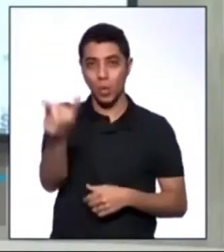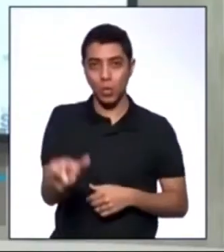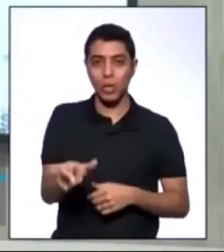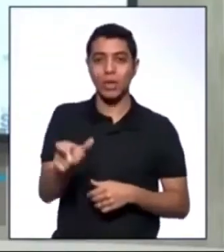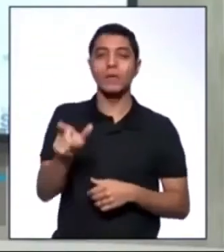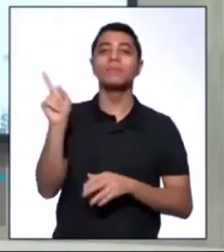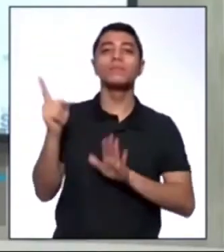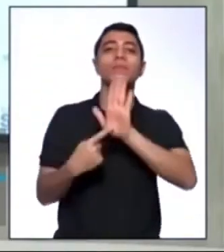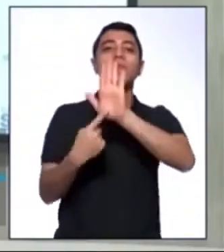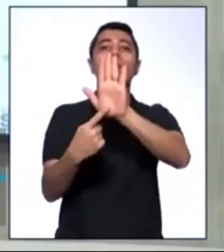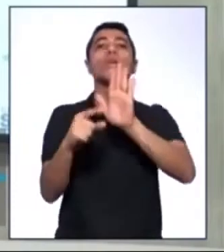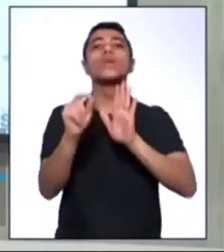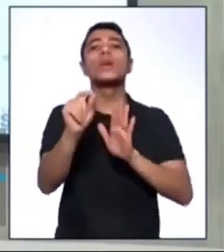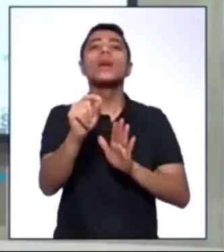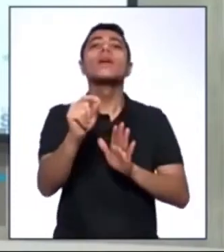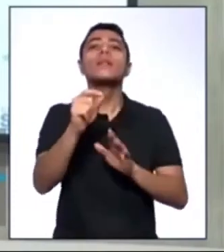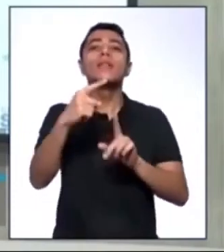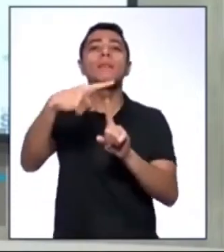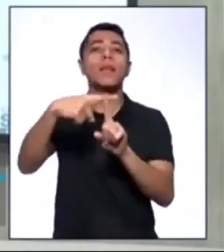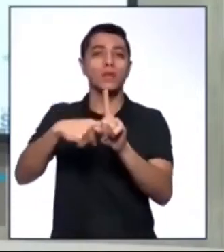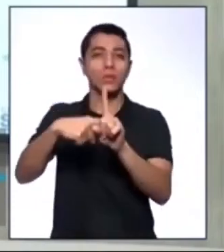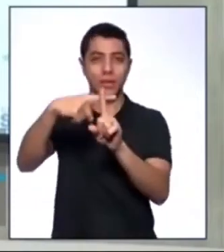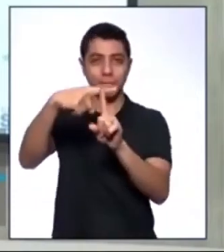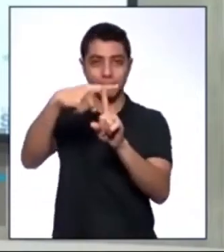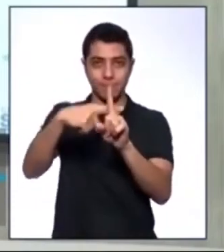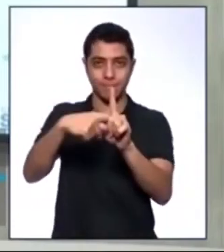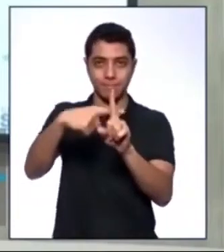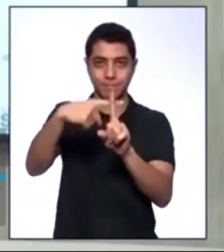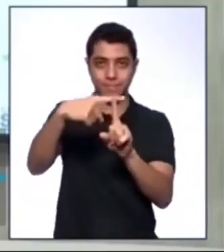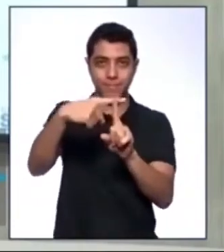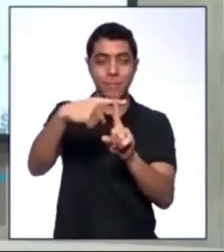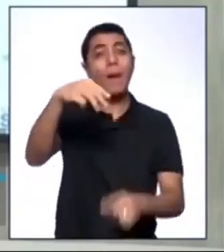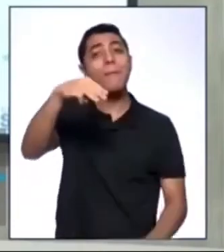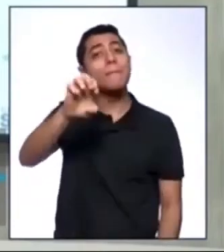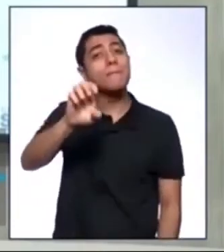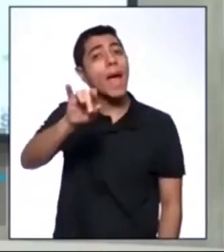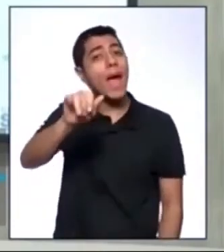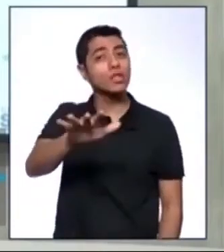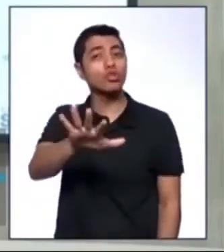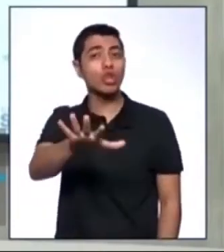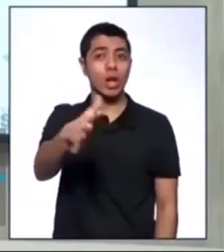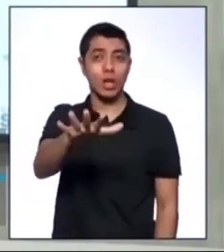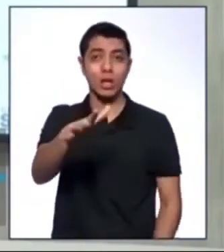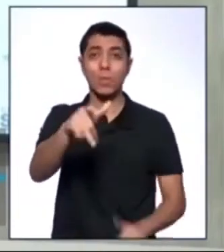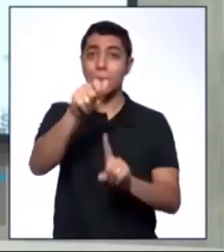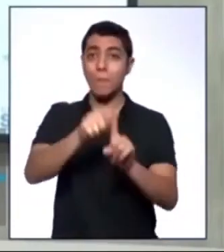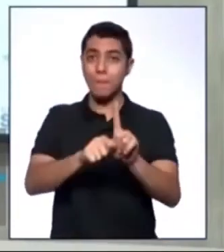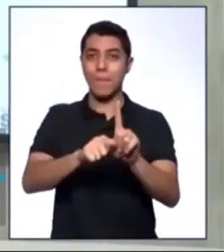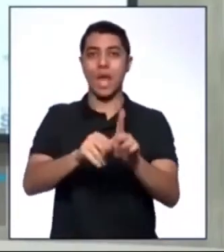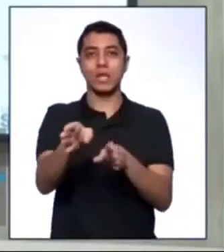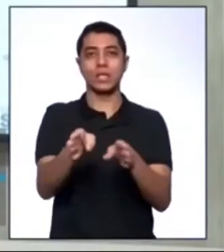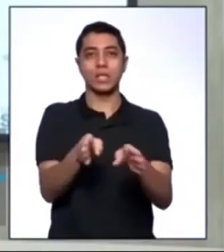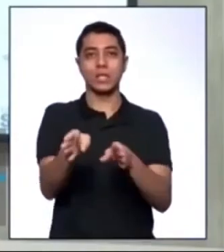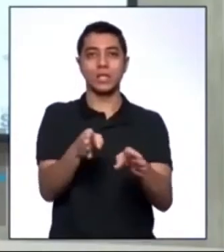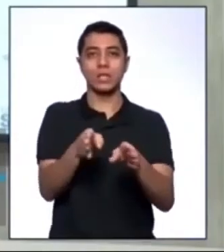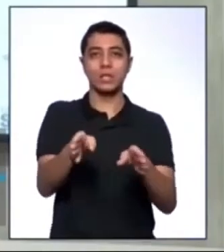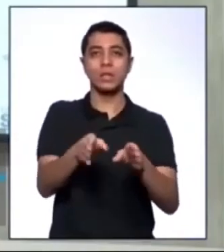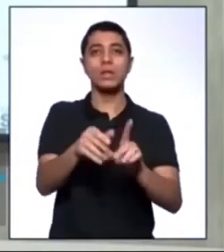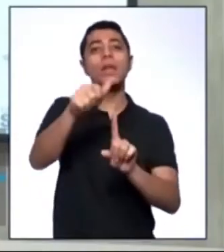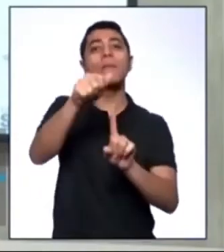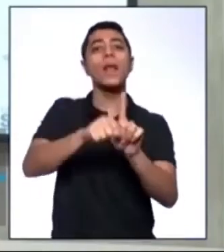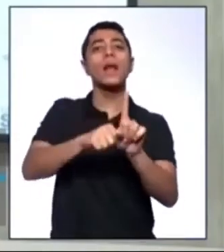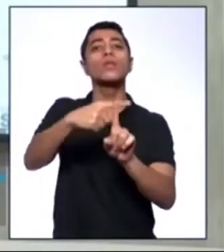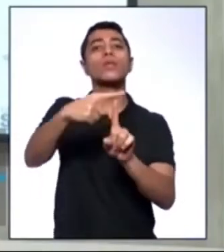a temperatura média mensal. Então, galera, a linha vai trazer a nossa temperatura média mensal.